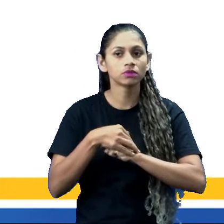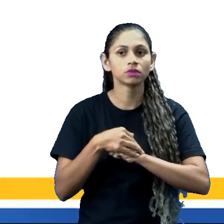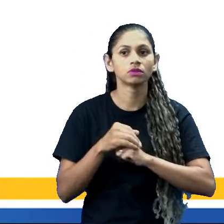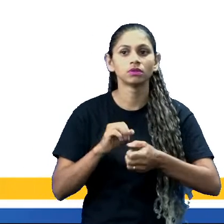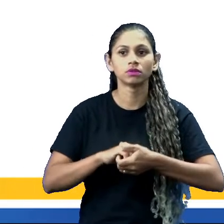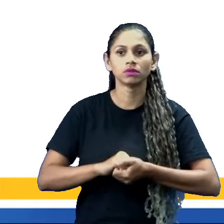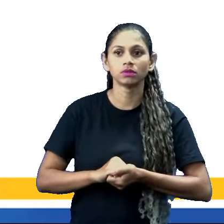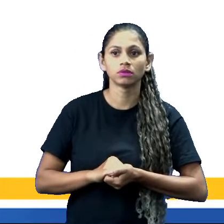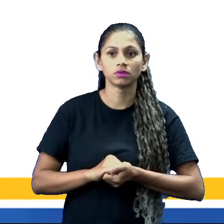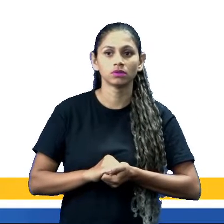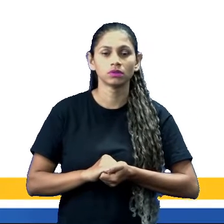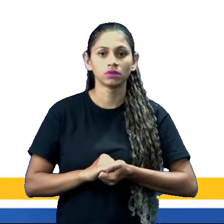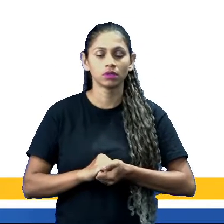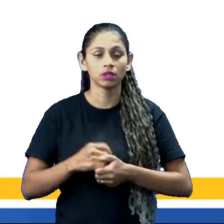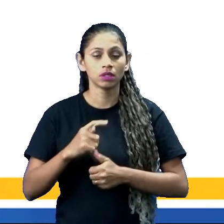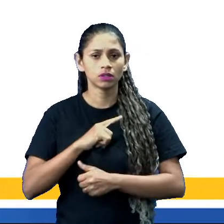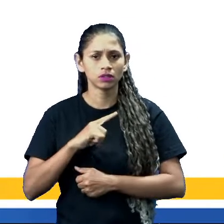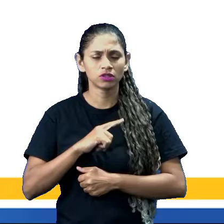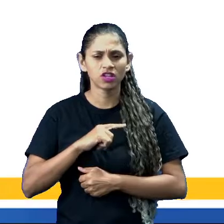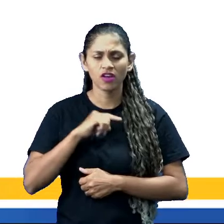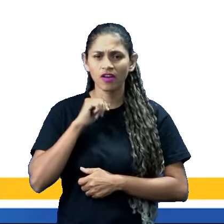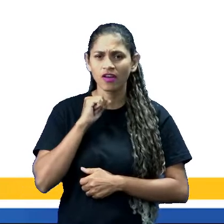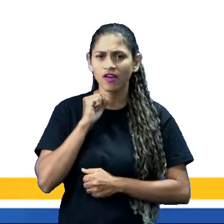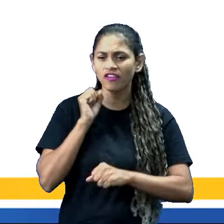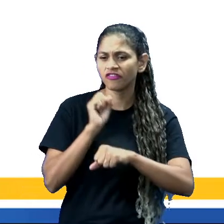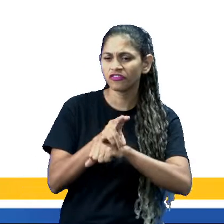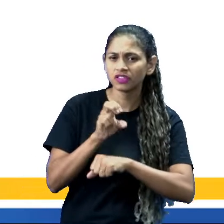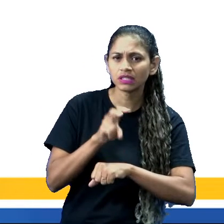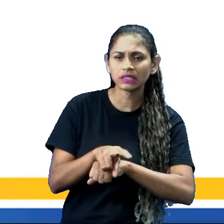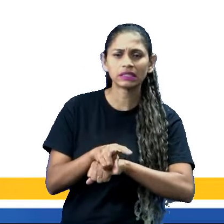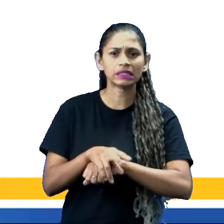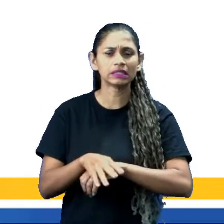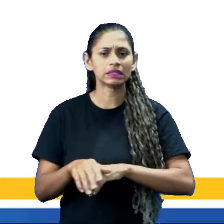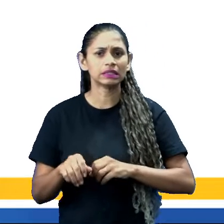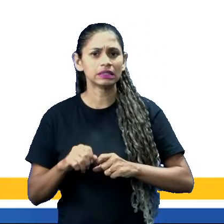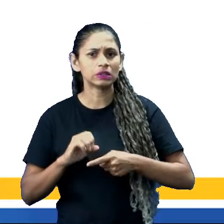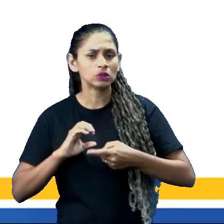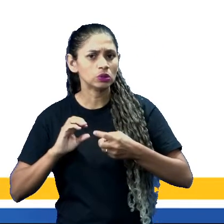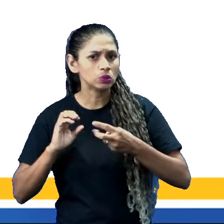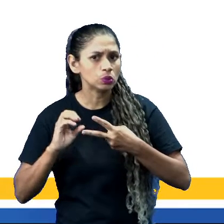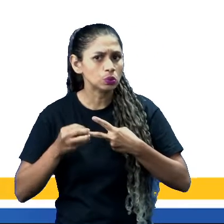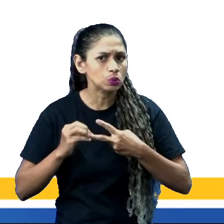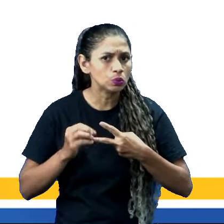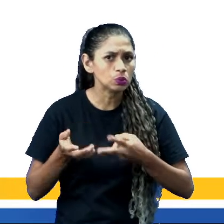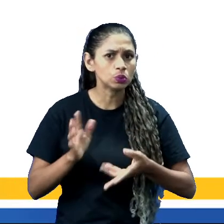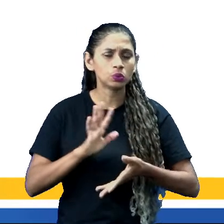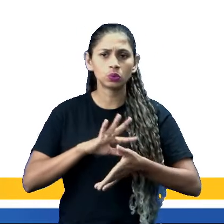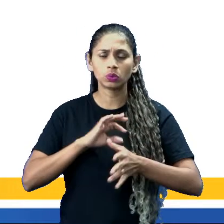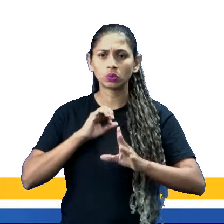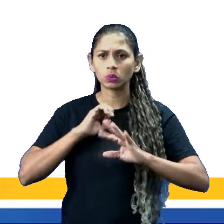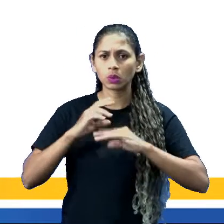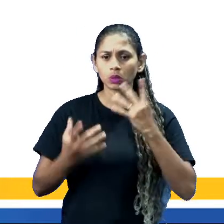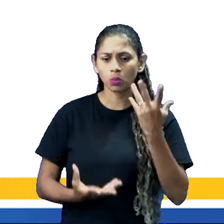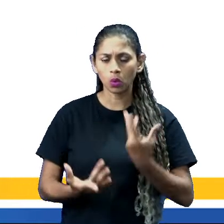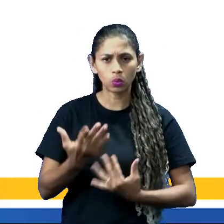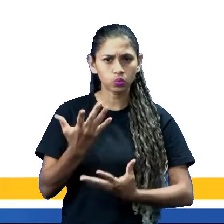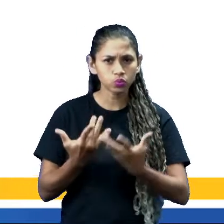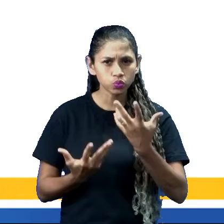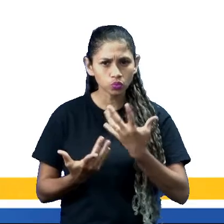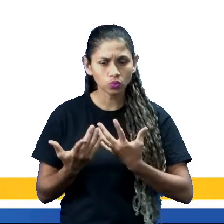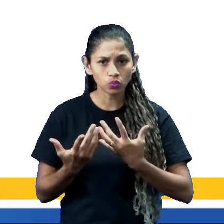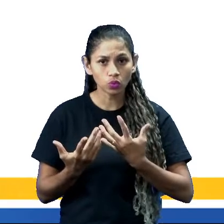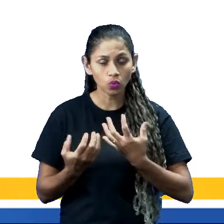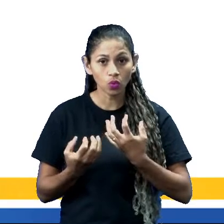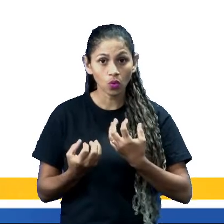né? A gente tem muitos agentes infecciosos, tóxicos ou corrosivos, né, que pode liberar ali um calor excessivo,